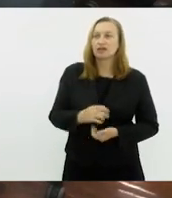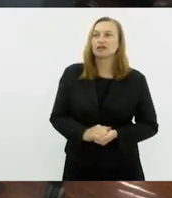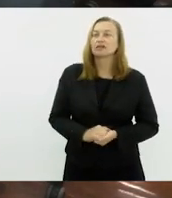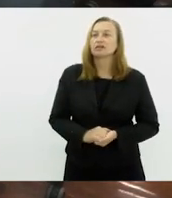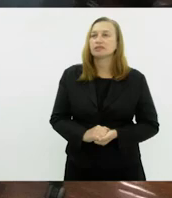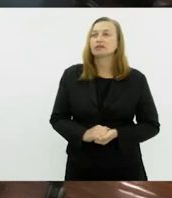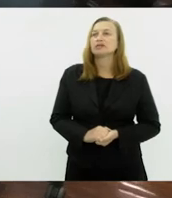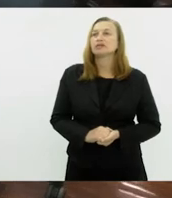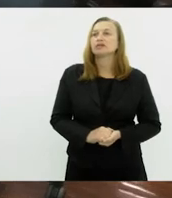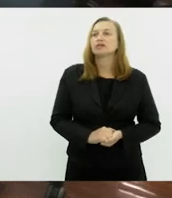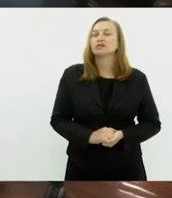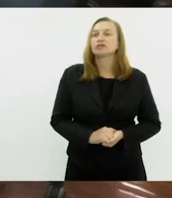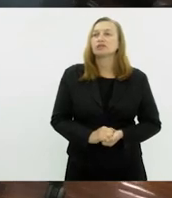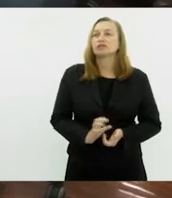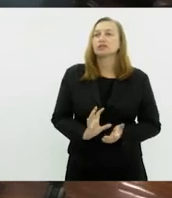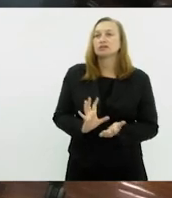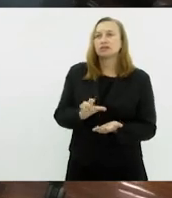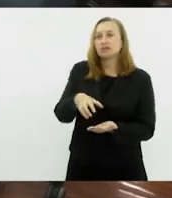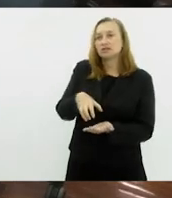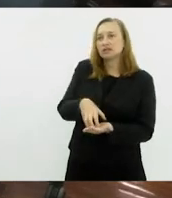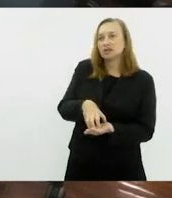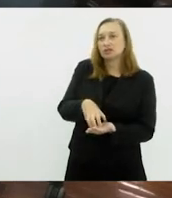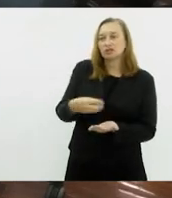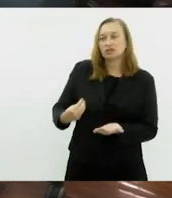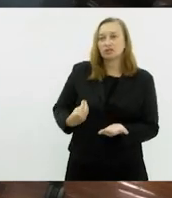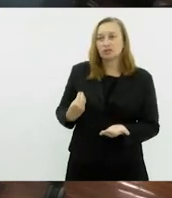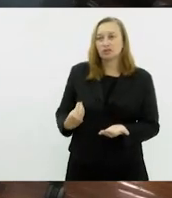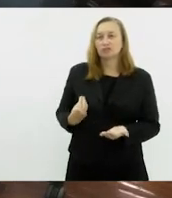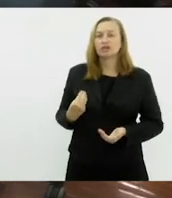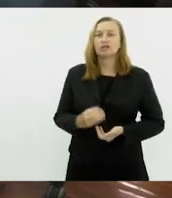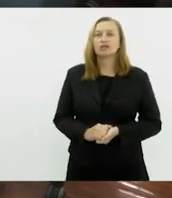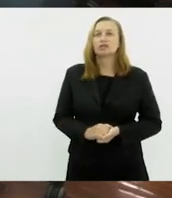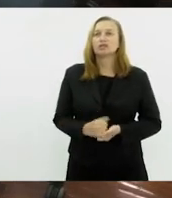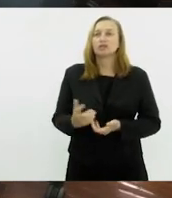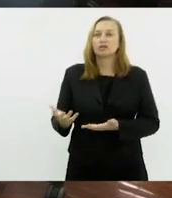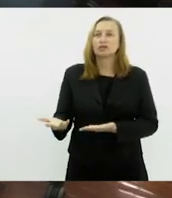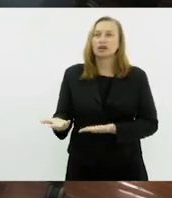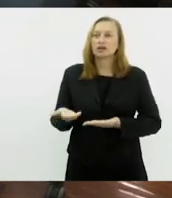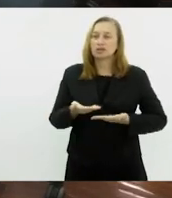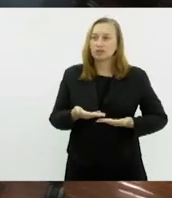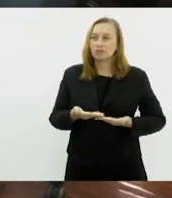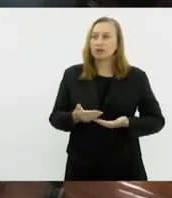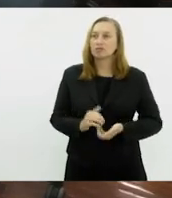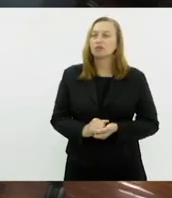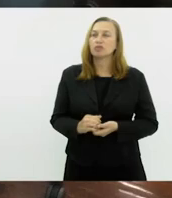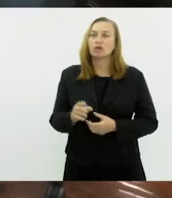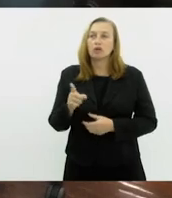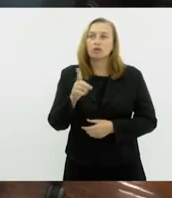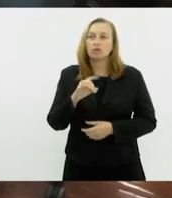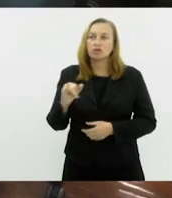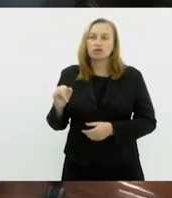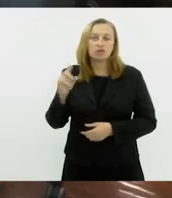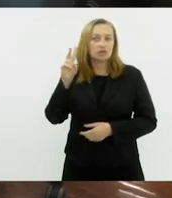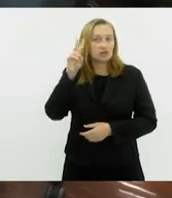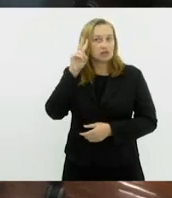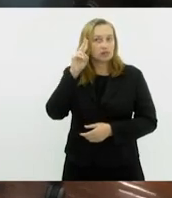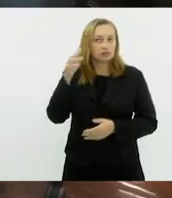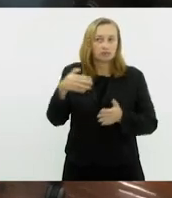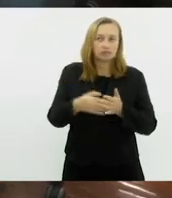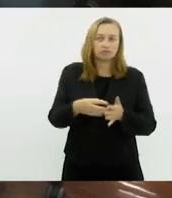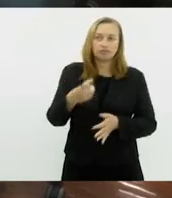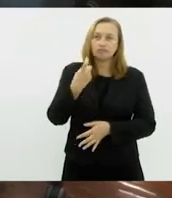normal que é um centro de convivência né aonde recebemos por dia de segunda a sexa